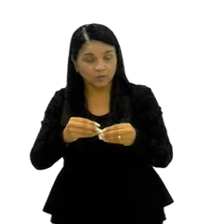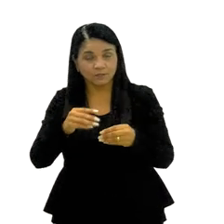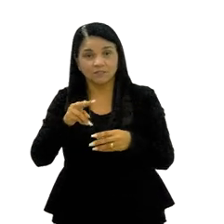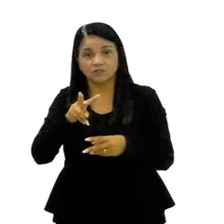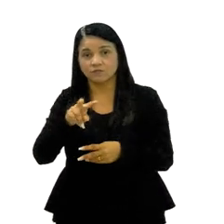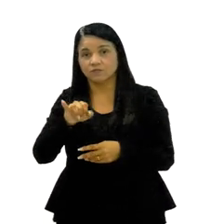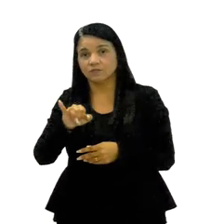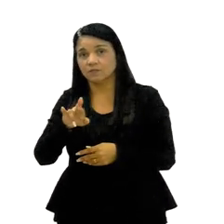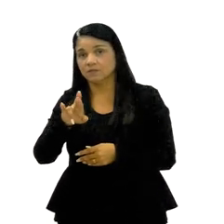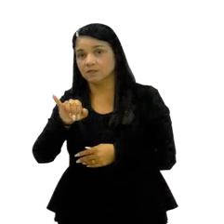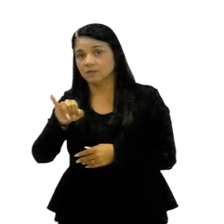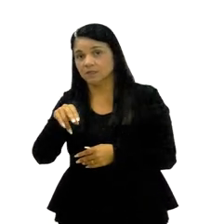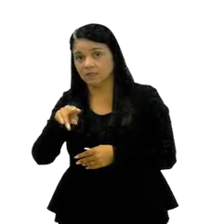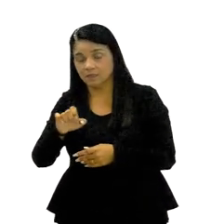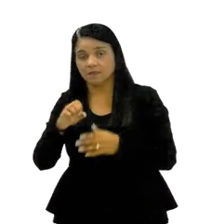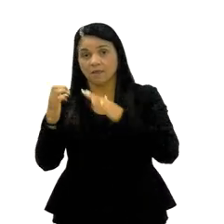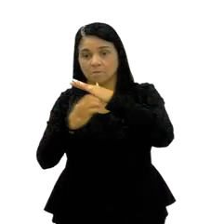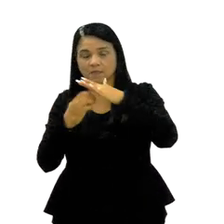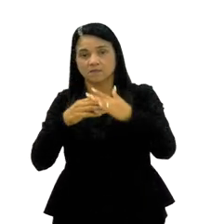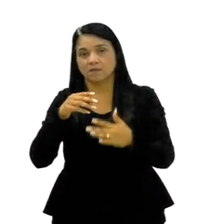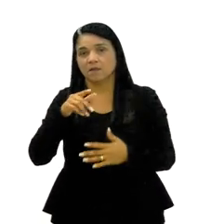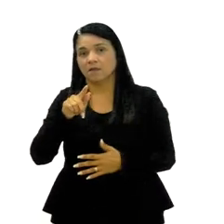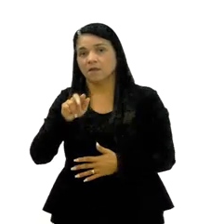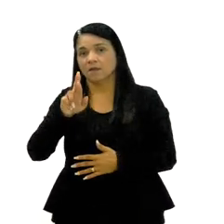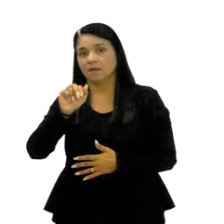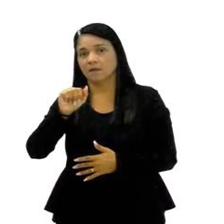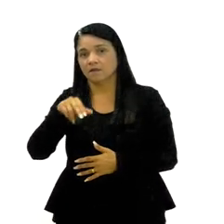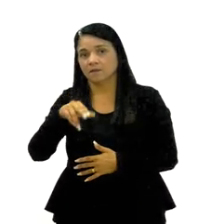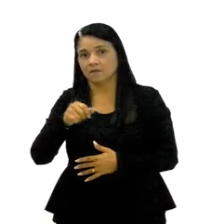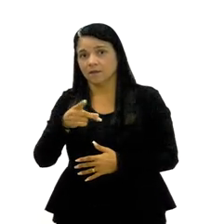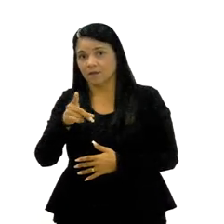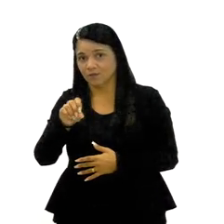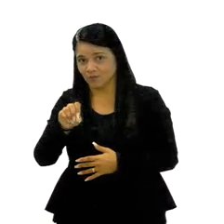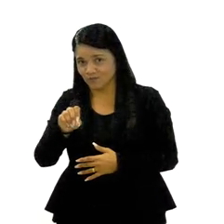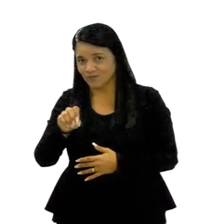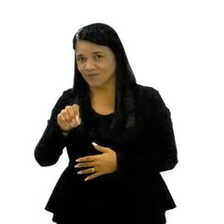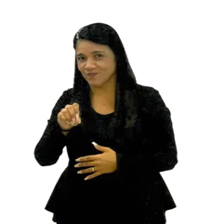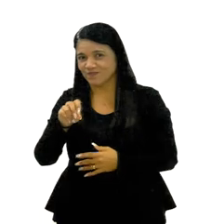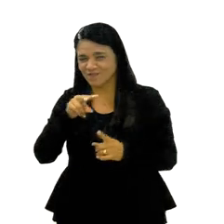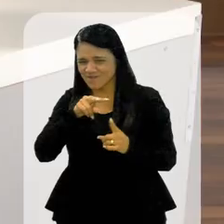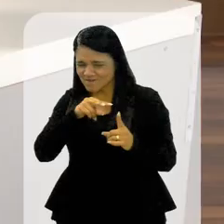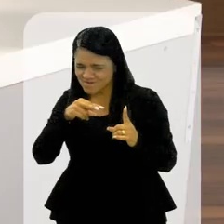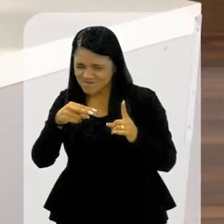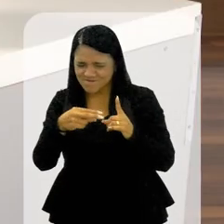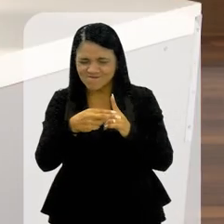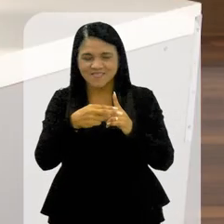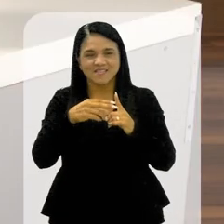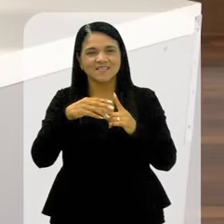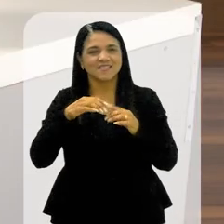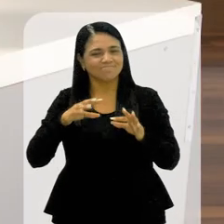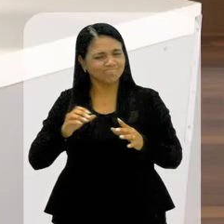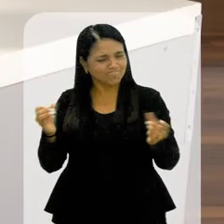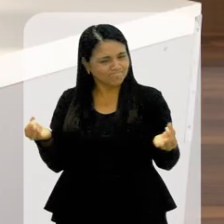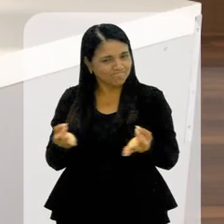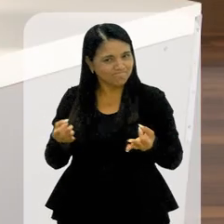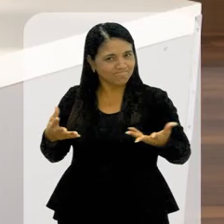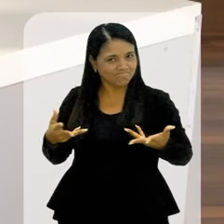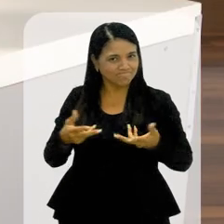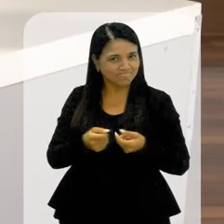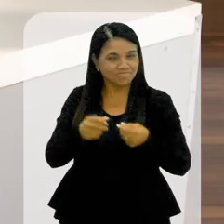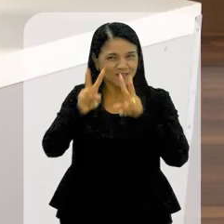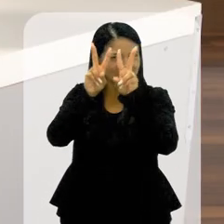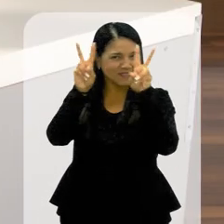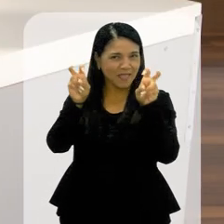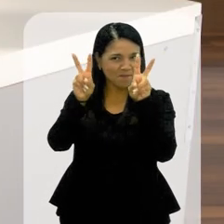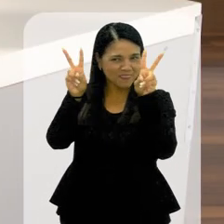quase todas as vitrines da Granado. Olha que maravilha. Bacana. Granado Granada me. está com um olhar meio É retrô um olhar agora, né? cenográfico incrível, as